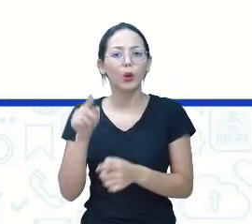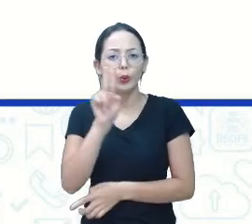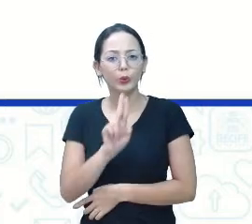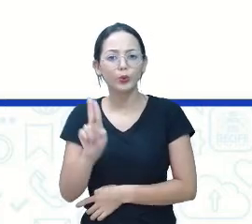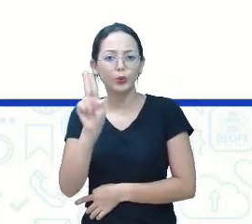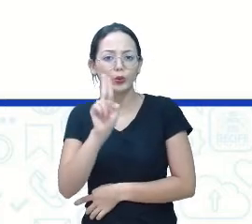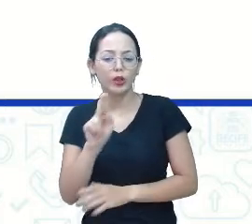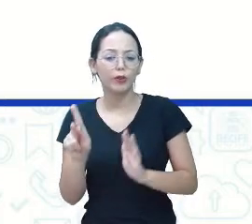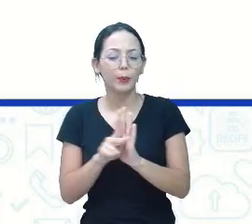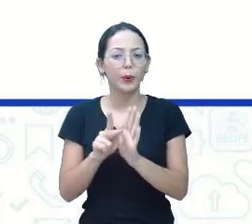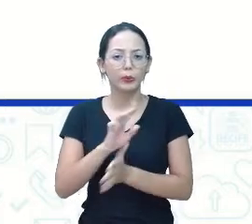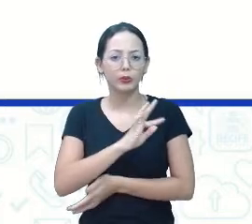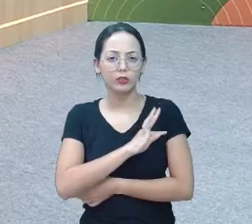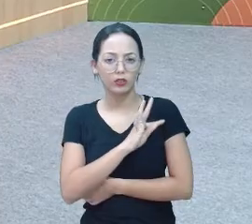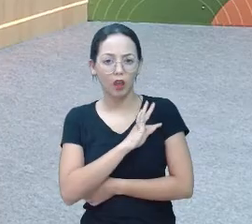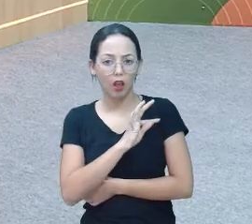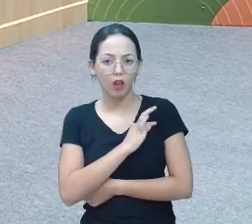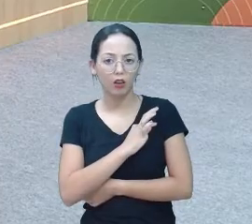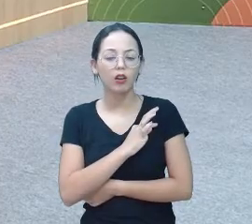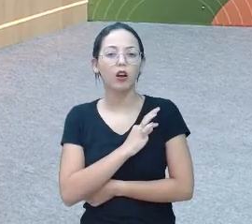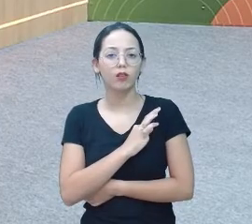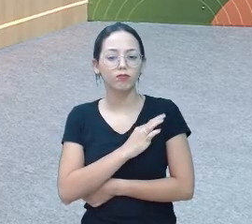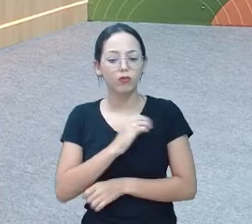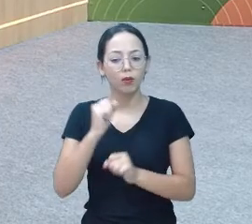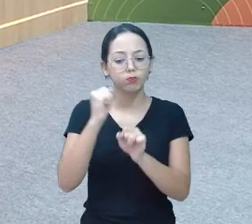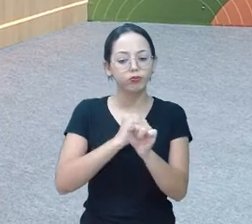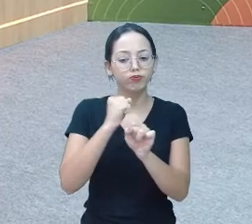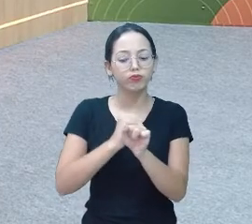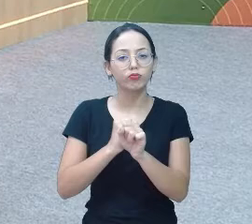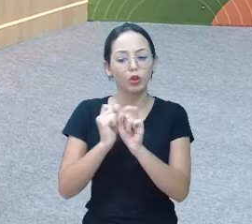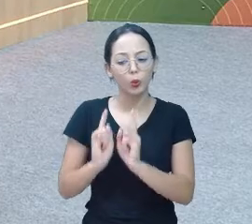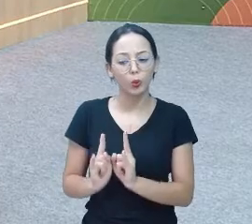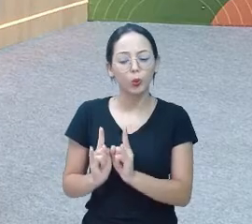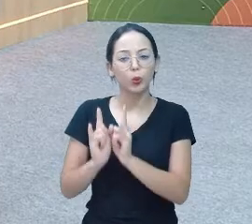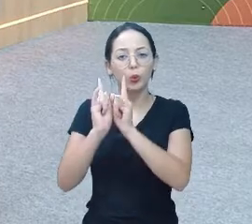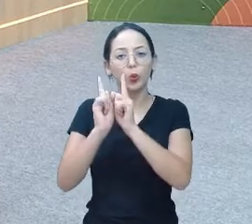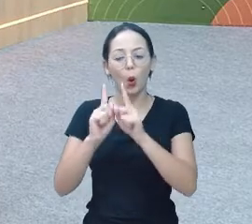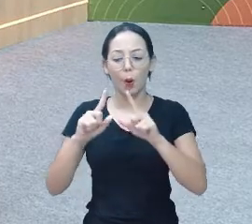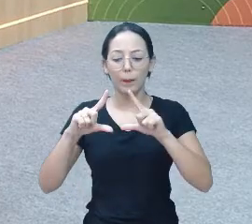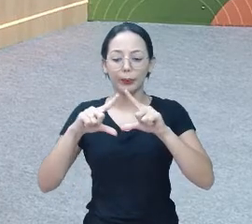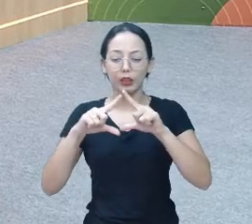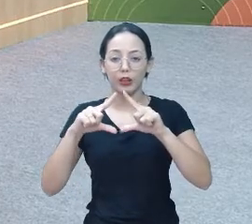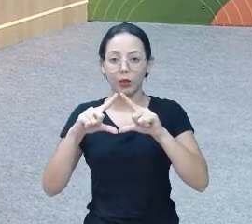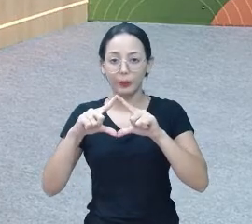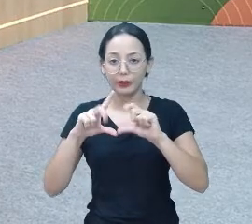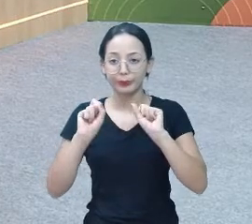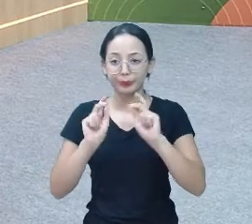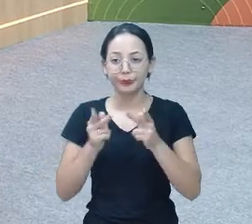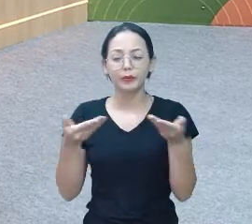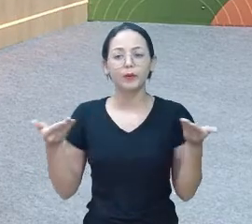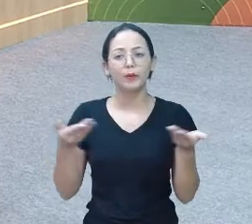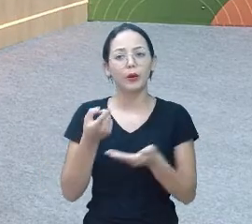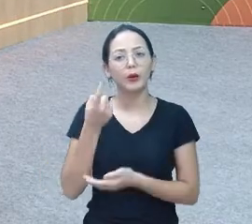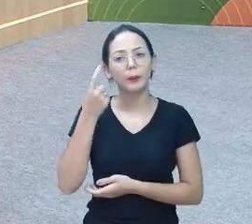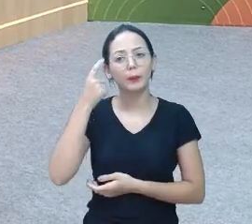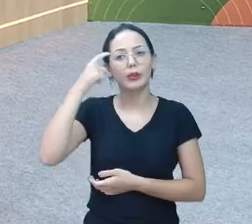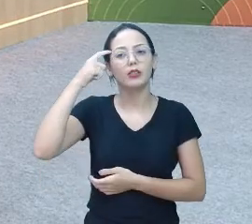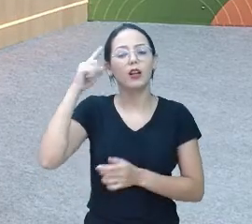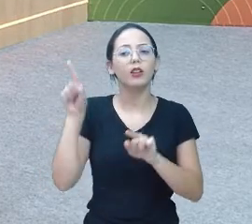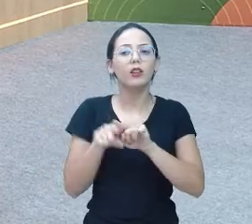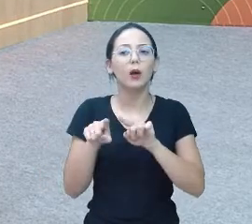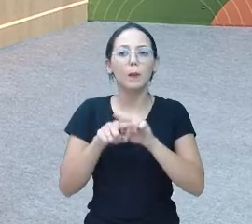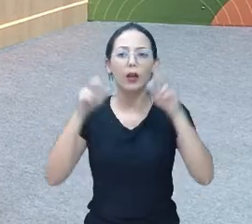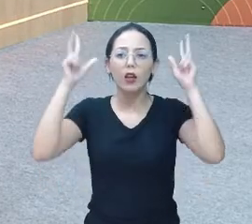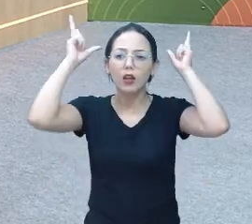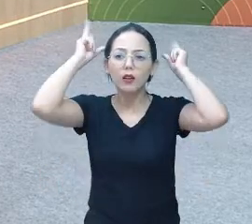utilizavam algumas técnicas para construir essas pirâmides, tá certo? Então vamos pensar um pouco